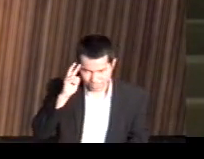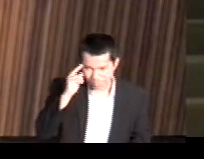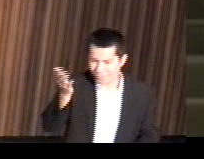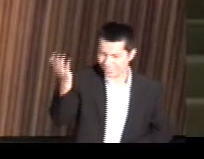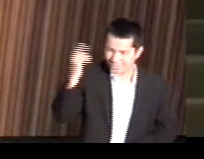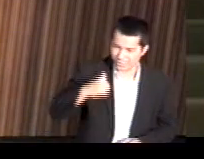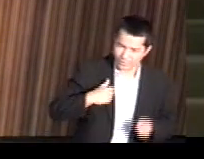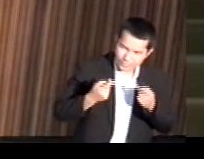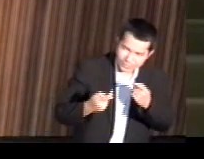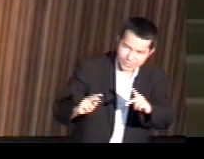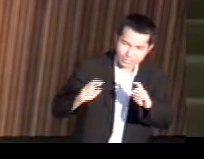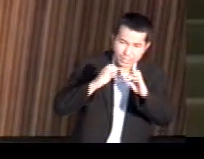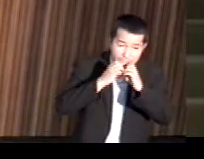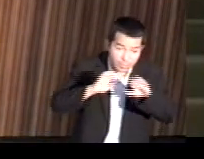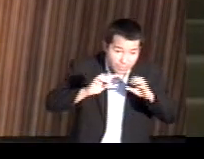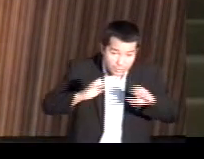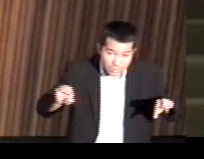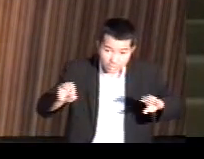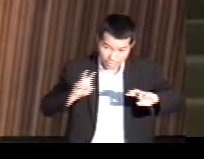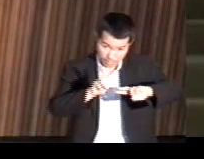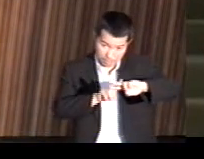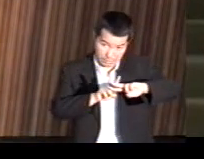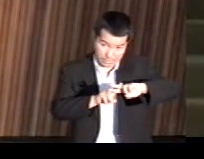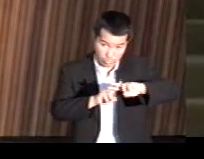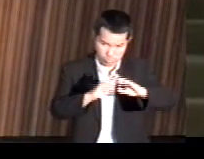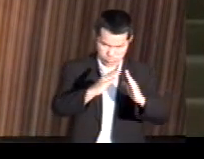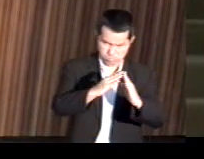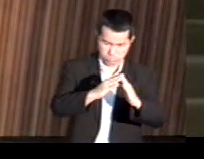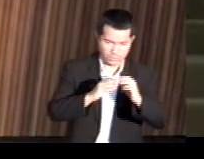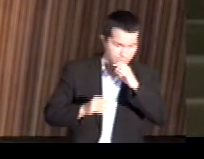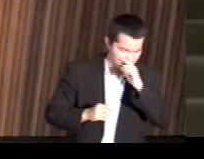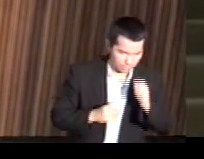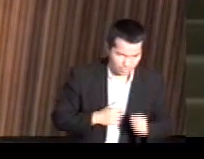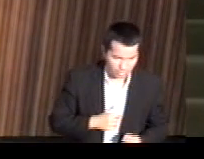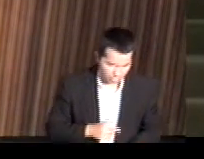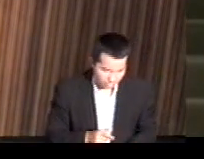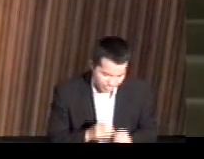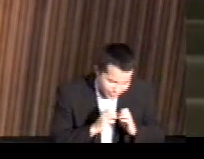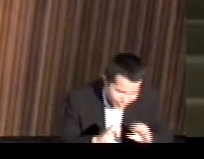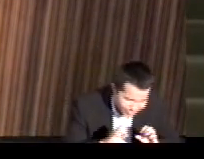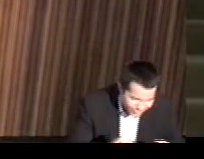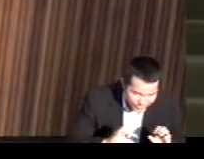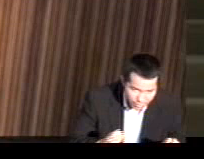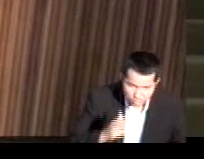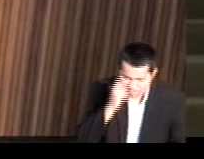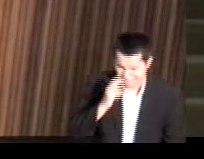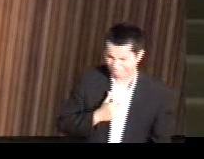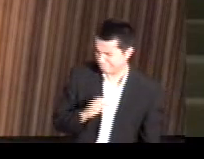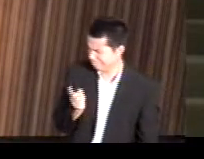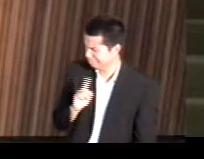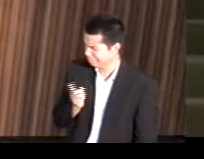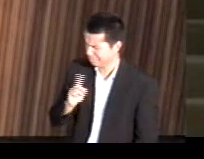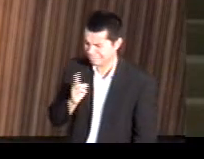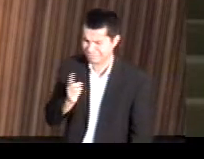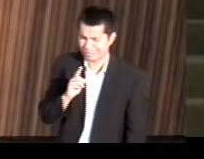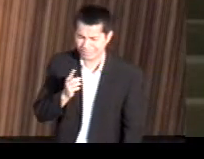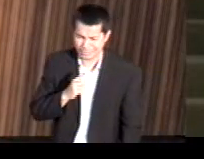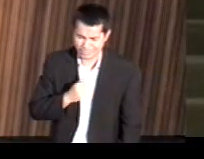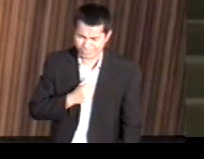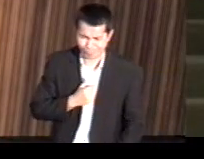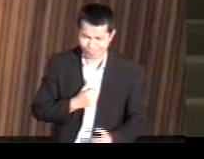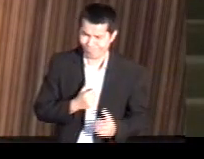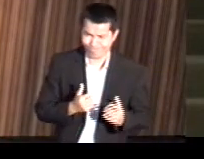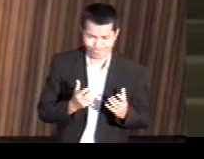eu tirei. Como é que eu posso ter jeito para mim? Havia uma consciência naquele